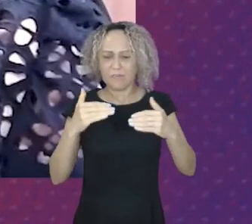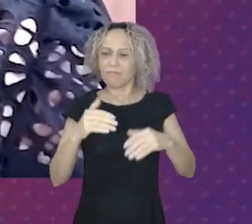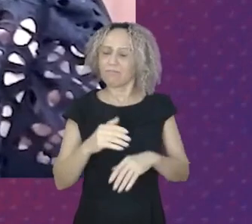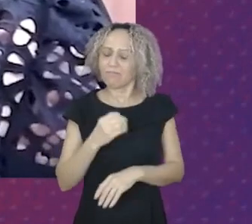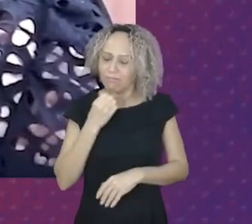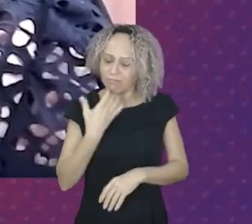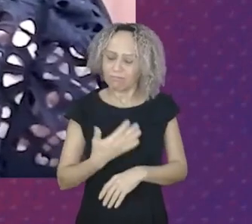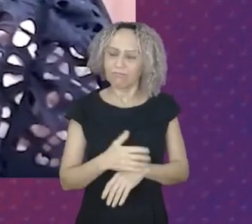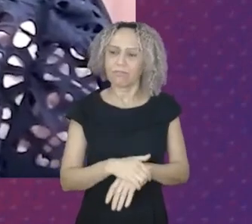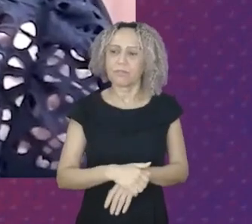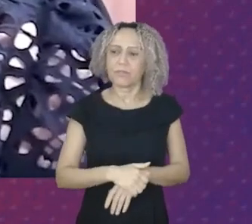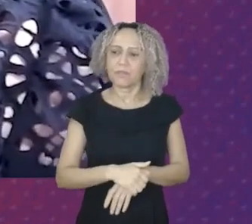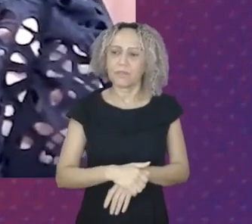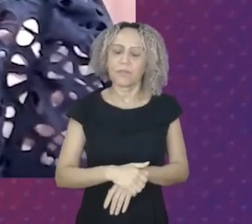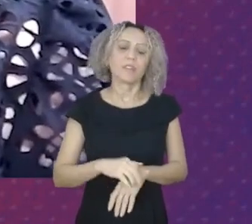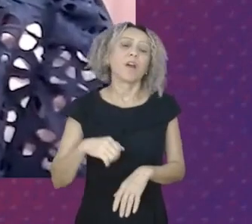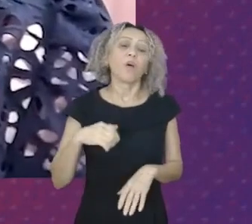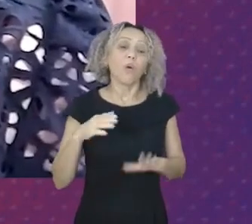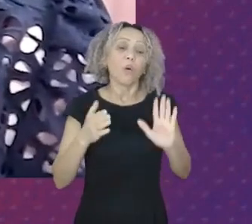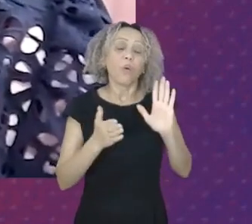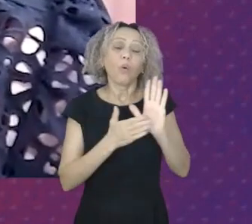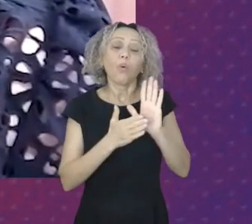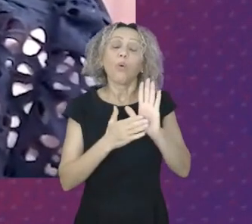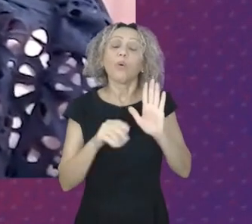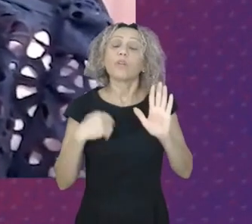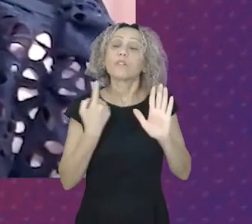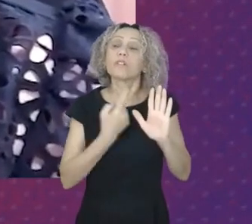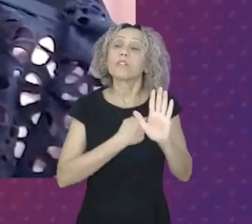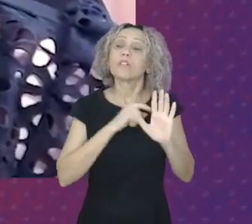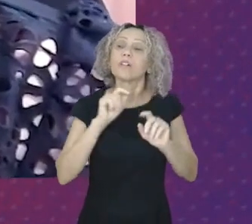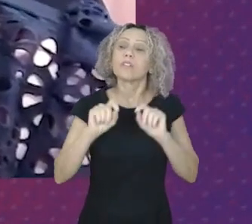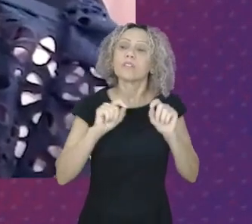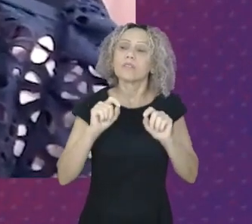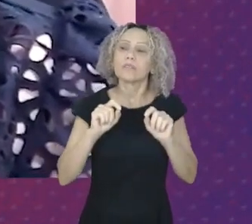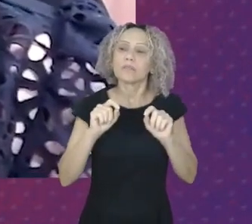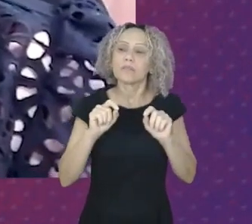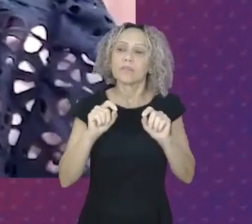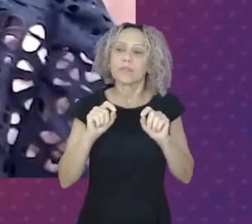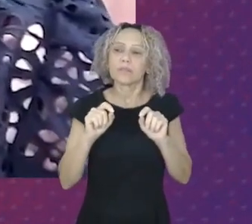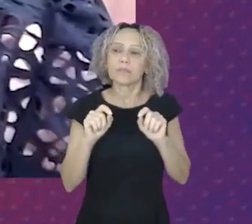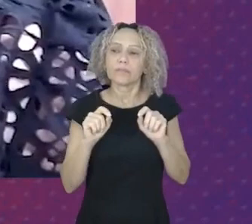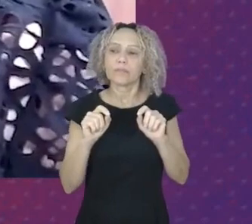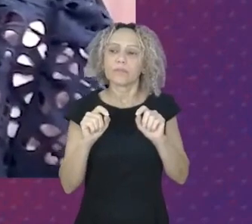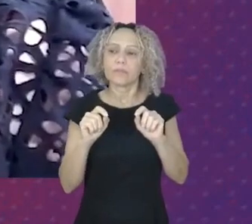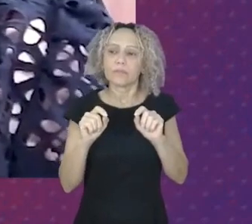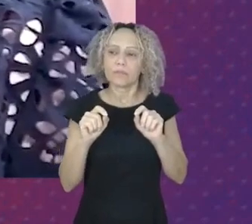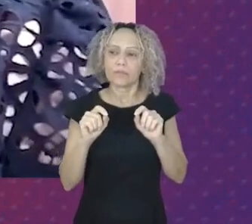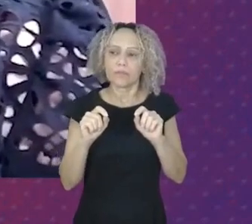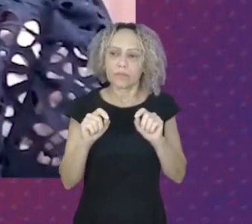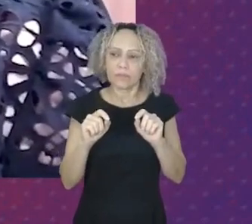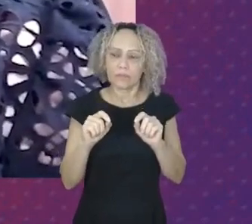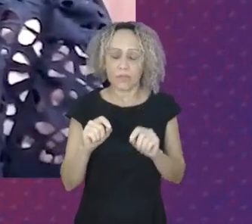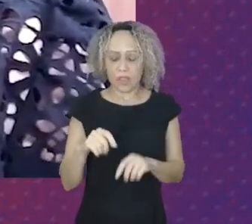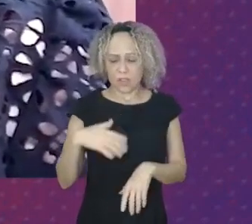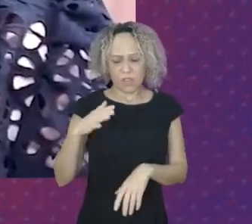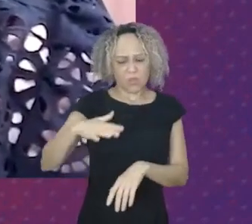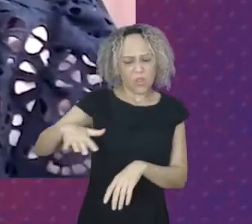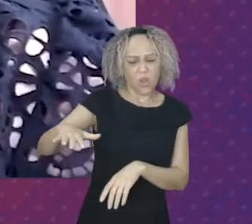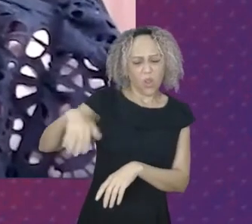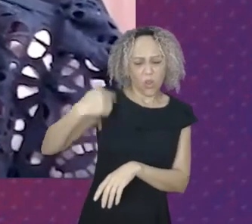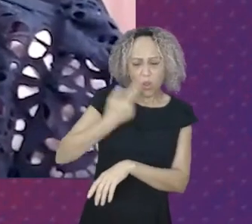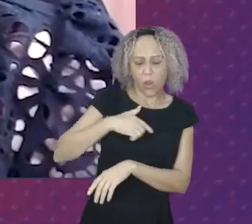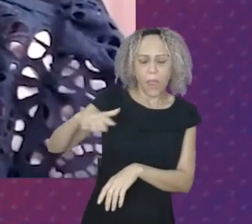desse encontro nosso de hoje, eu penso que fica aí esse grande desafio, porque não somos só nós mulheres